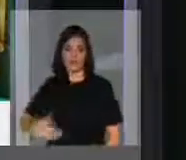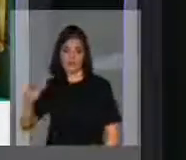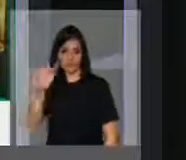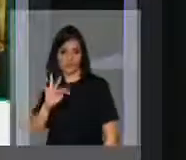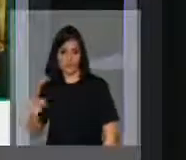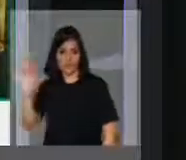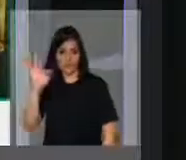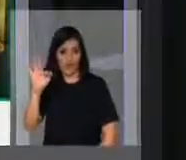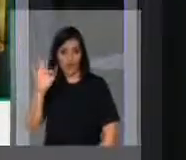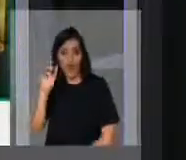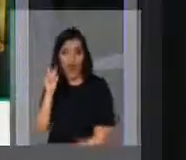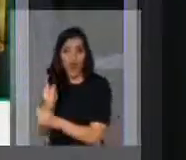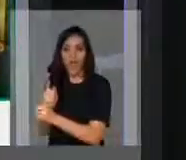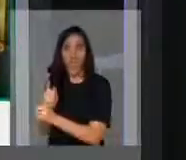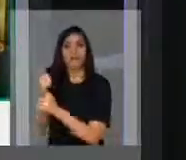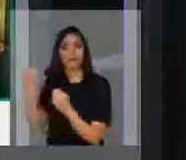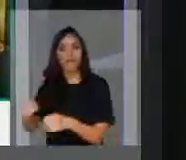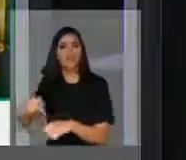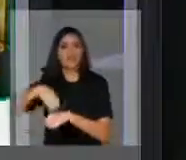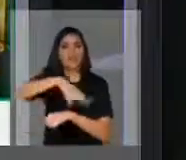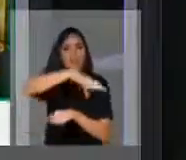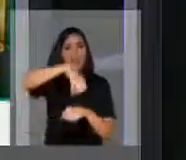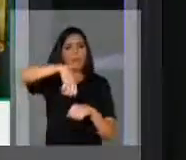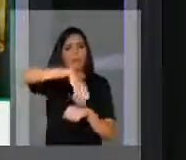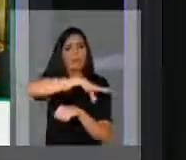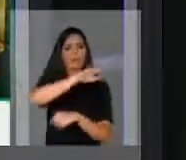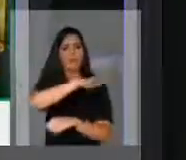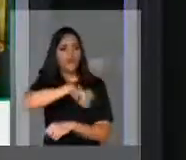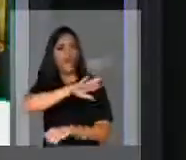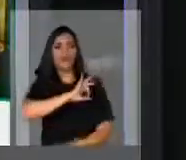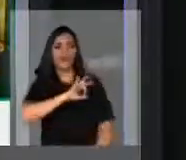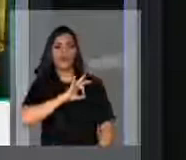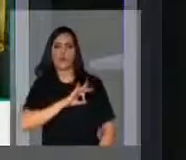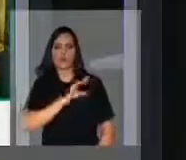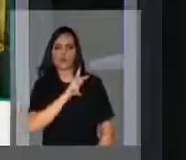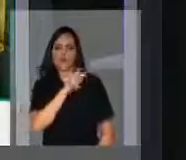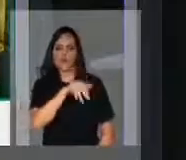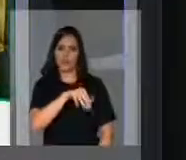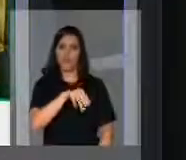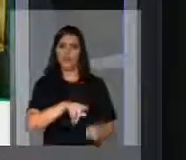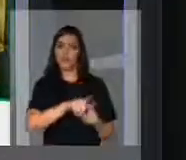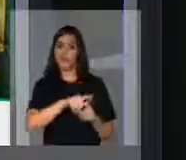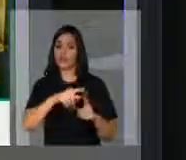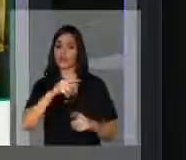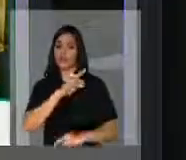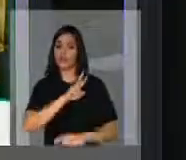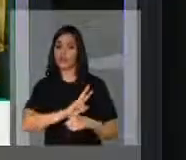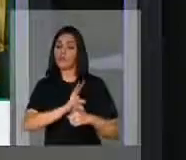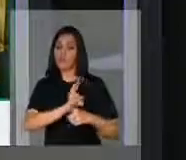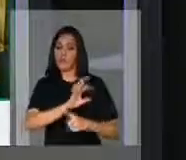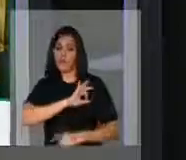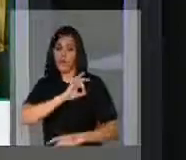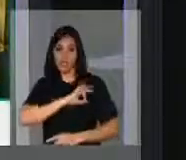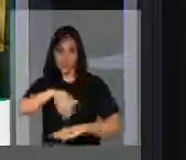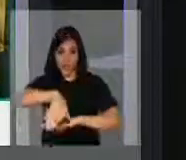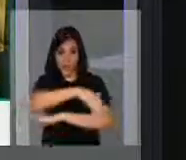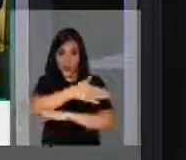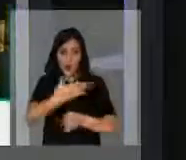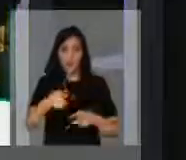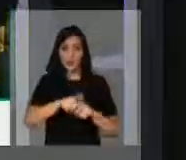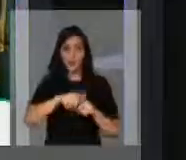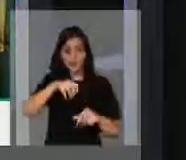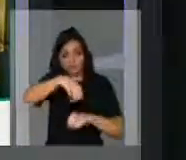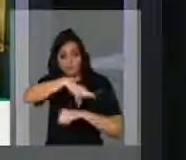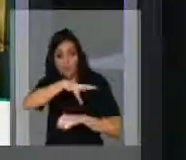compartilhe os seus dados para a Polícia Rodoviária, para a Polícia Militar, para a Polícia Civil. Eu estou